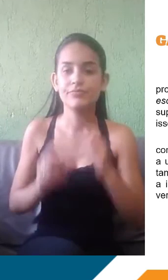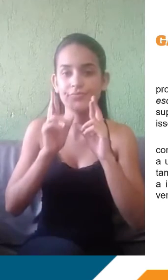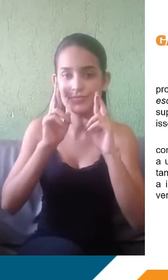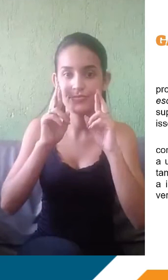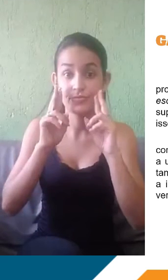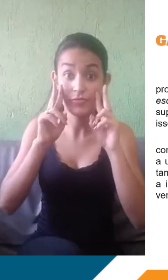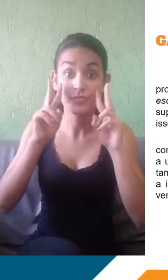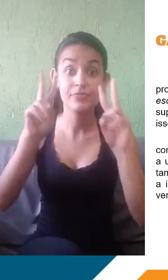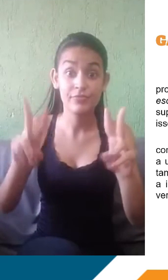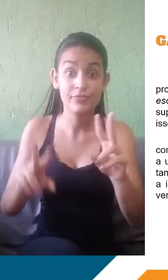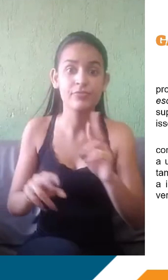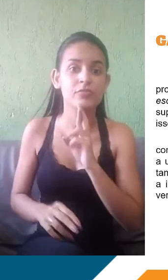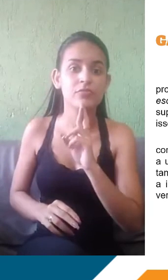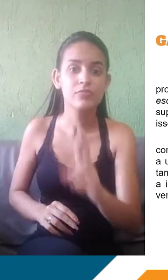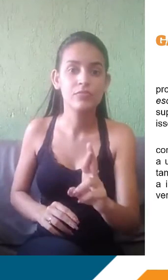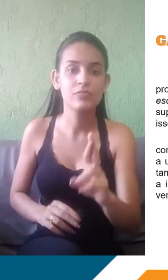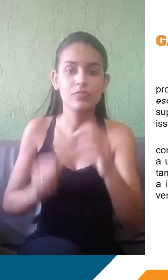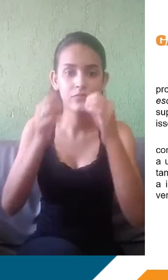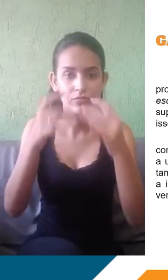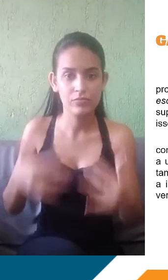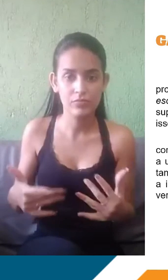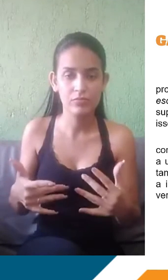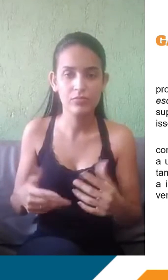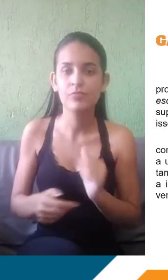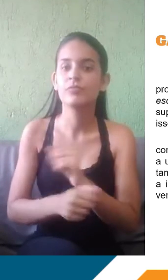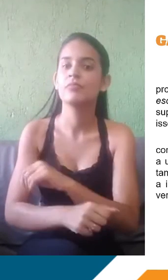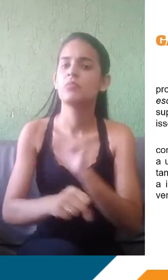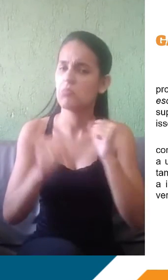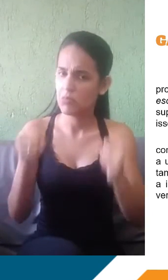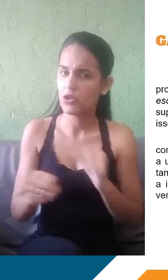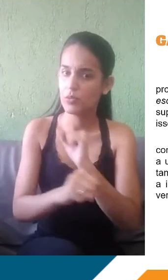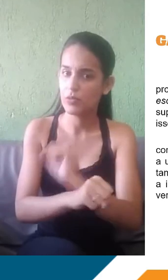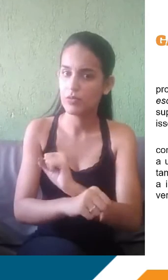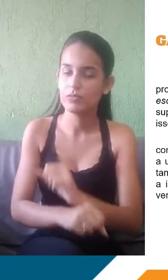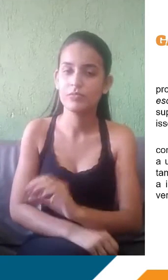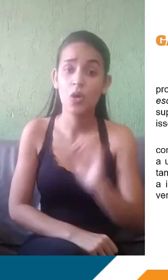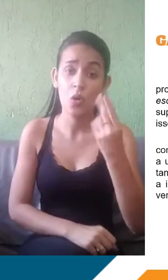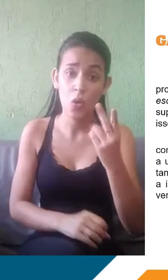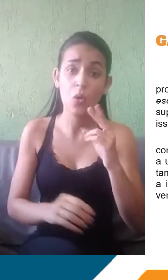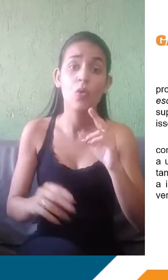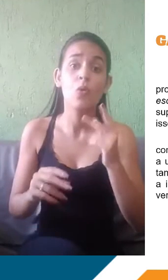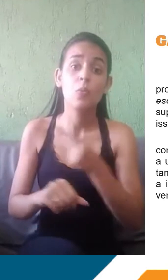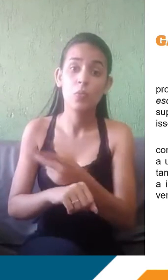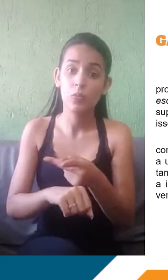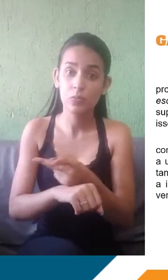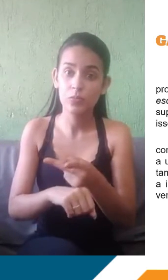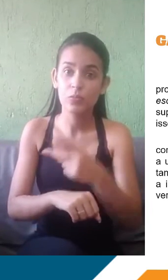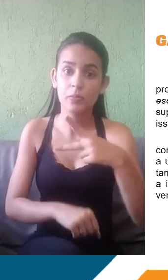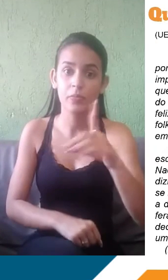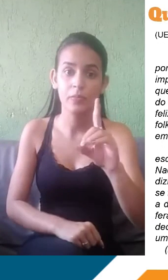pode pausar o vídeo para ler este gabarito comentado ou acessar o resumo em PDF disponibilizado pelas mídias sociais do seu polo ou